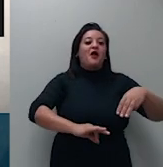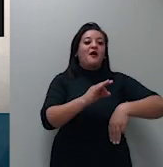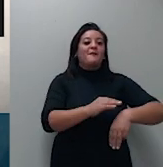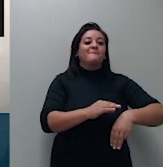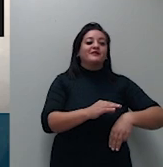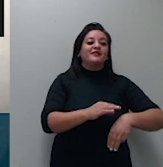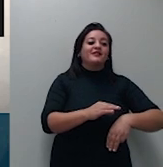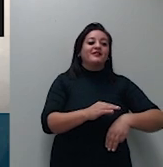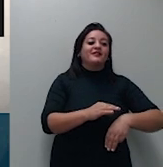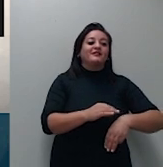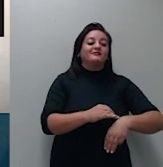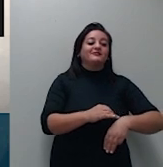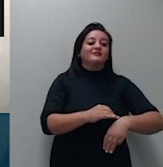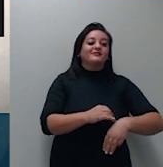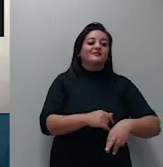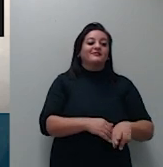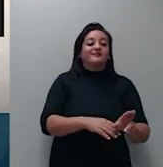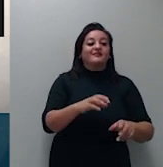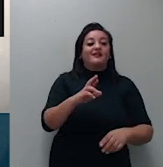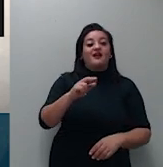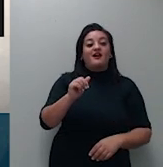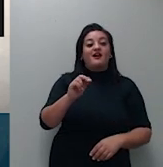Ministro Raul